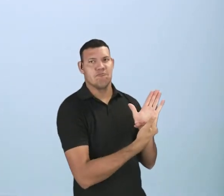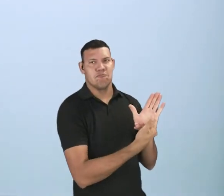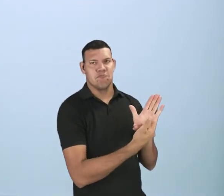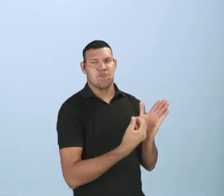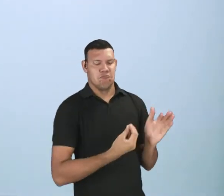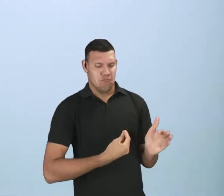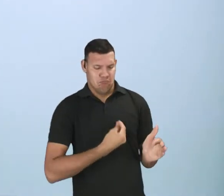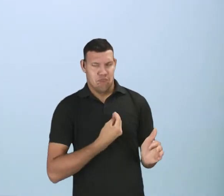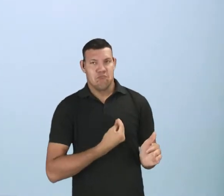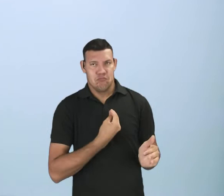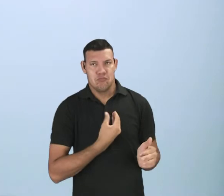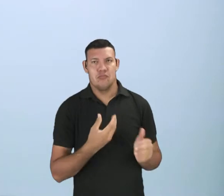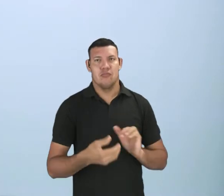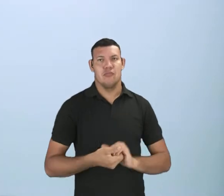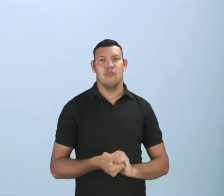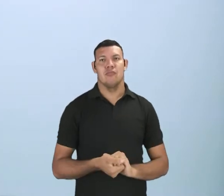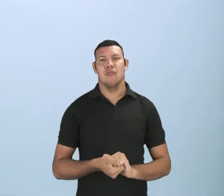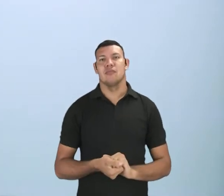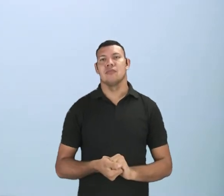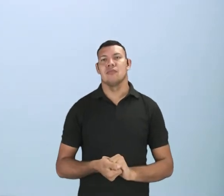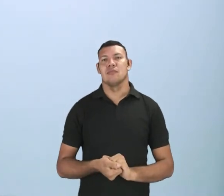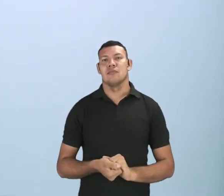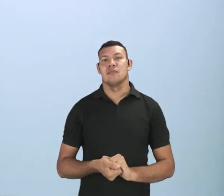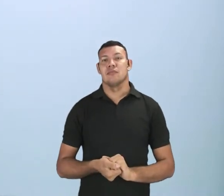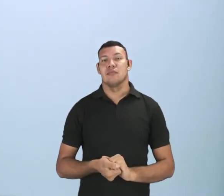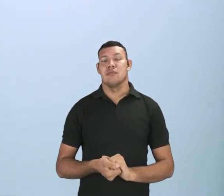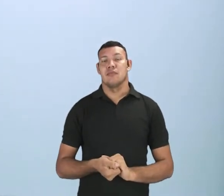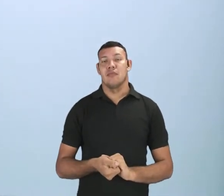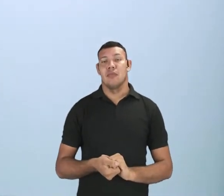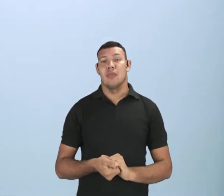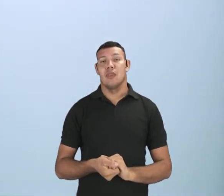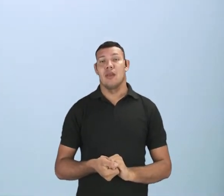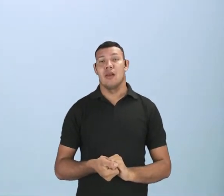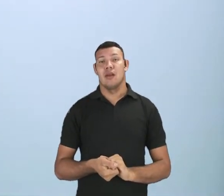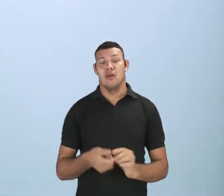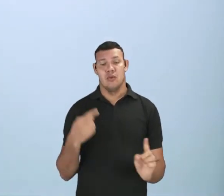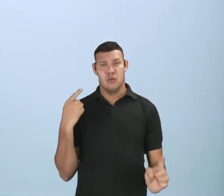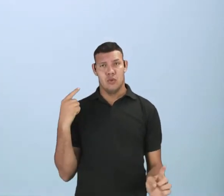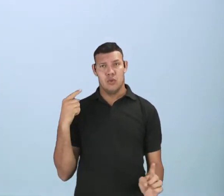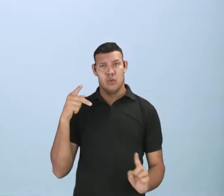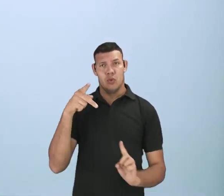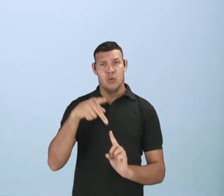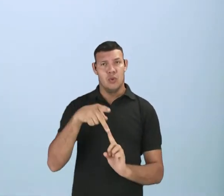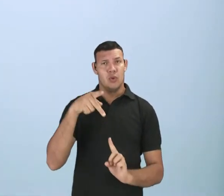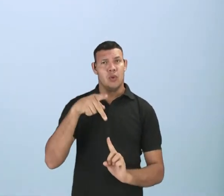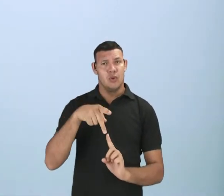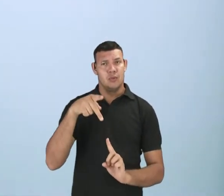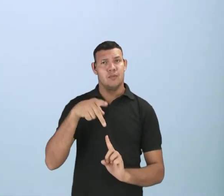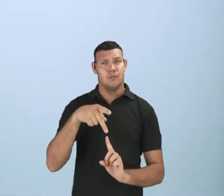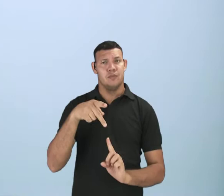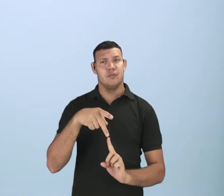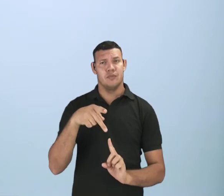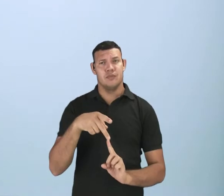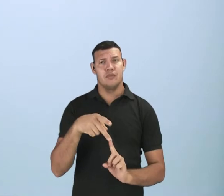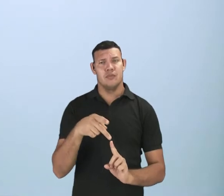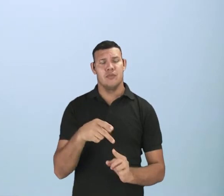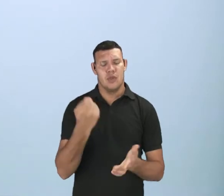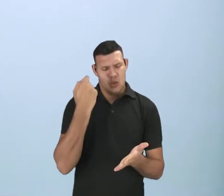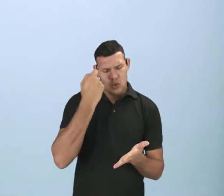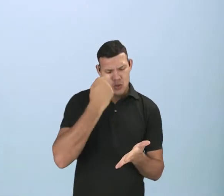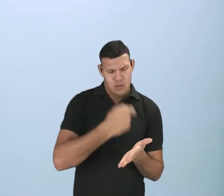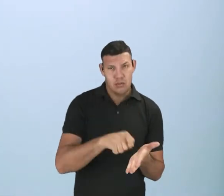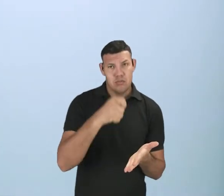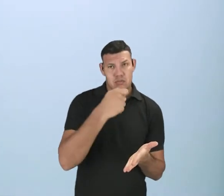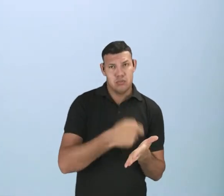né? E aí nós temos como fundamento os monges copistas, que eles transcreviam,